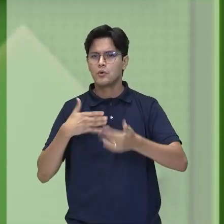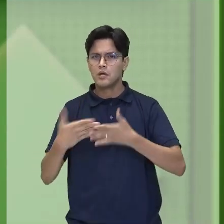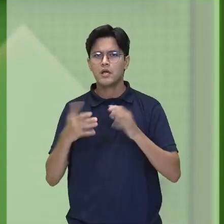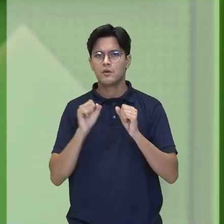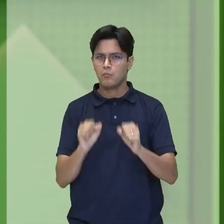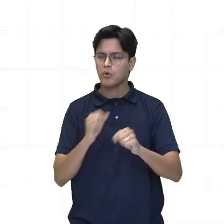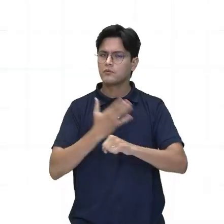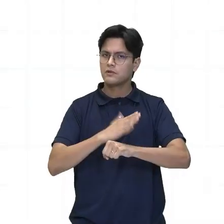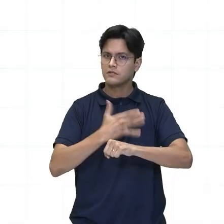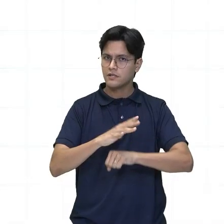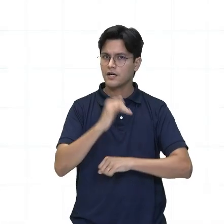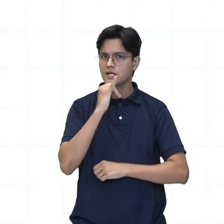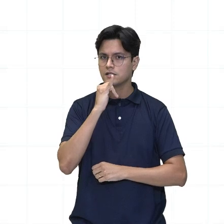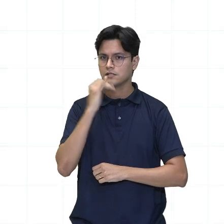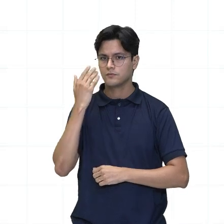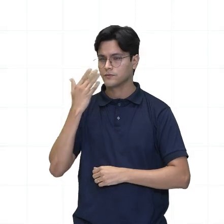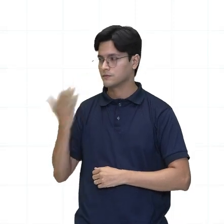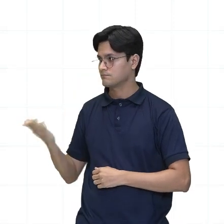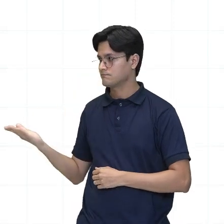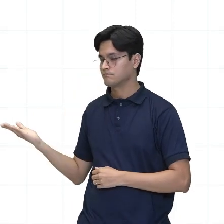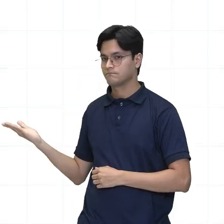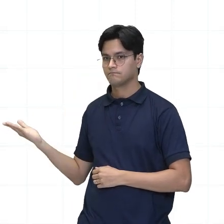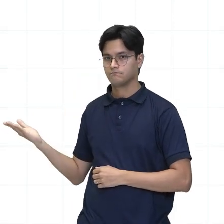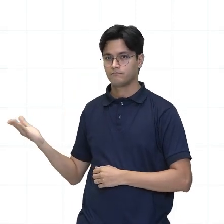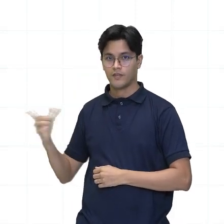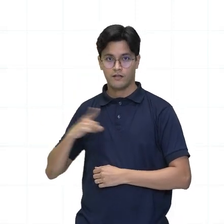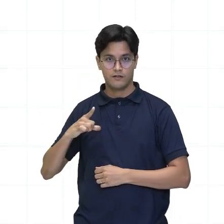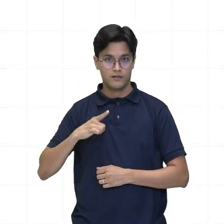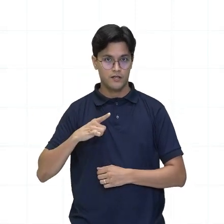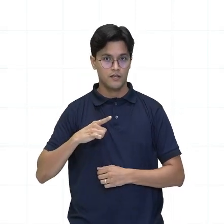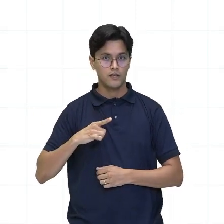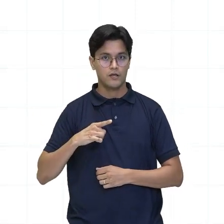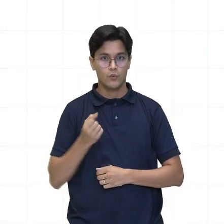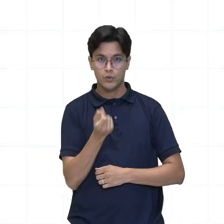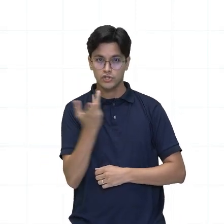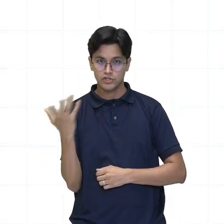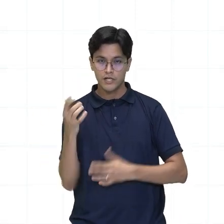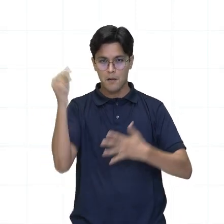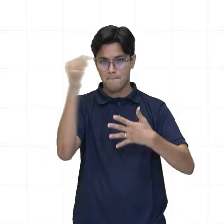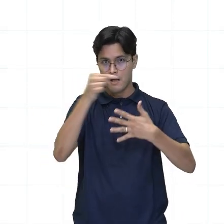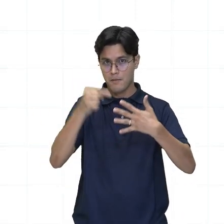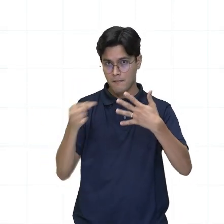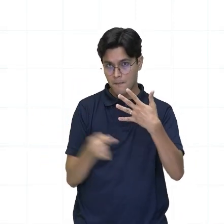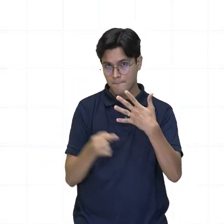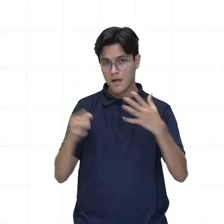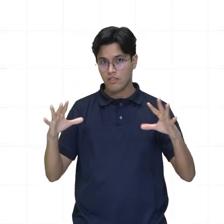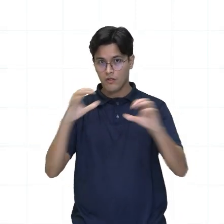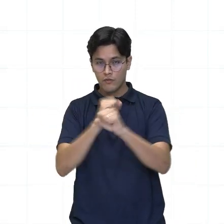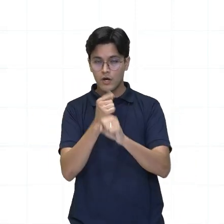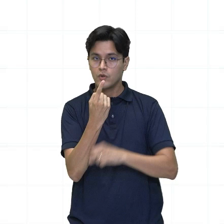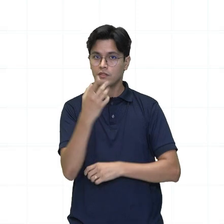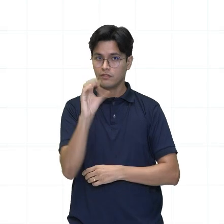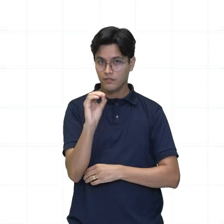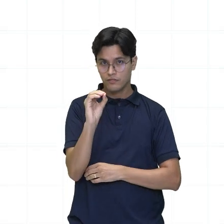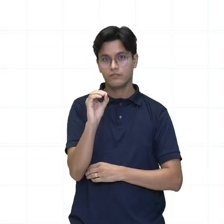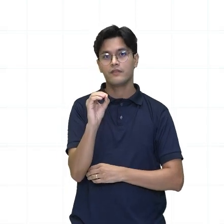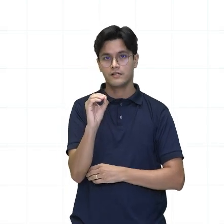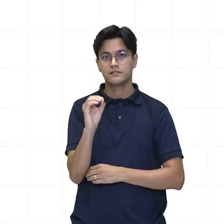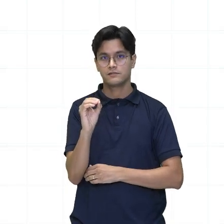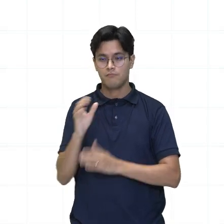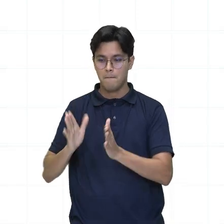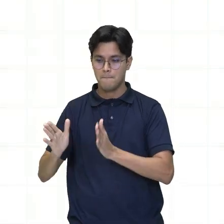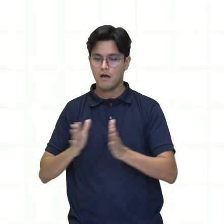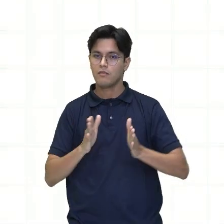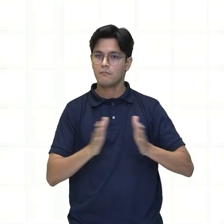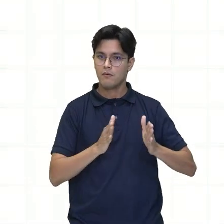Então, vamos ver. Temos aí 10 passos para proteger a sua família contra o mosquito da dengue. Então,